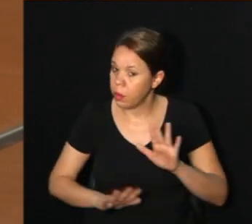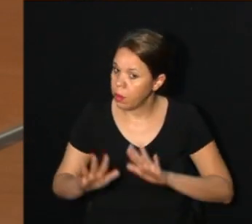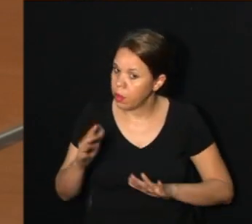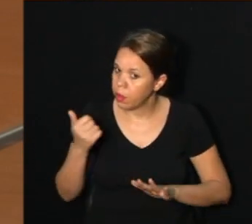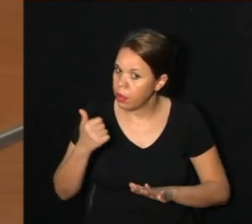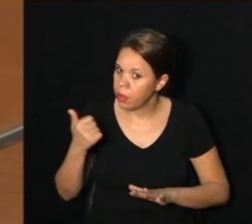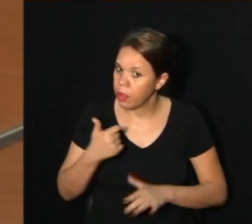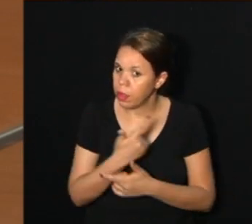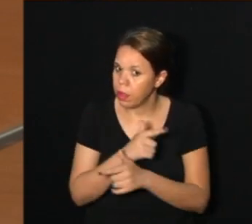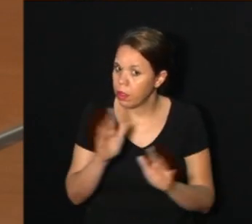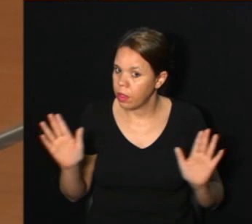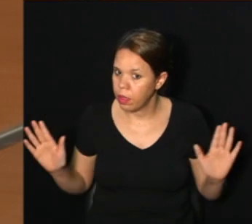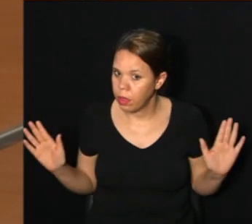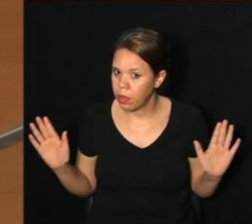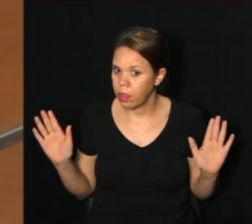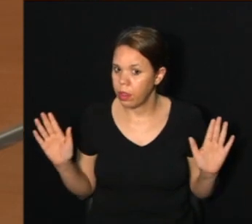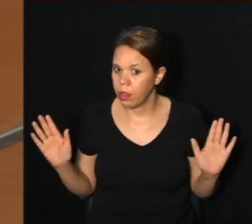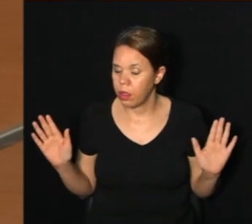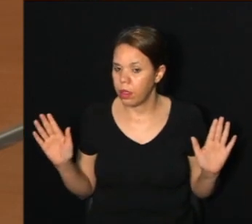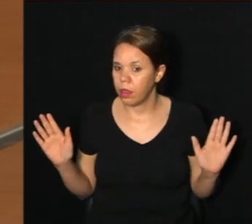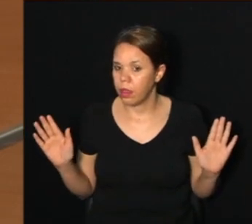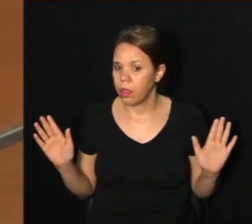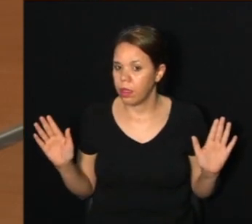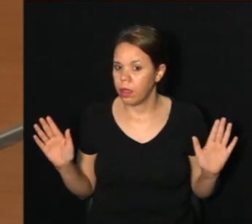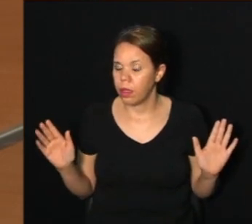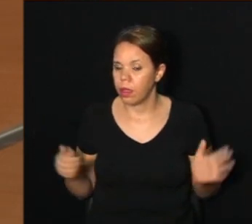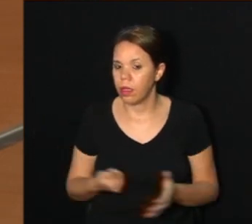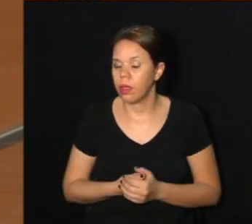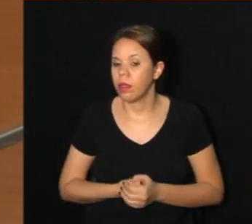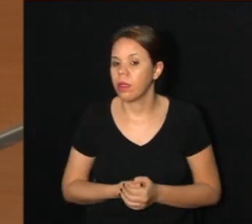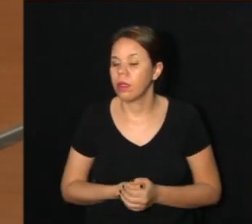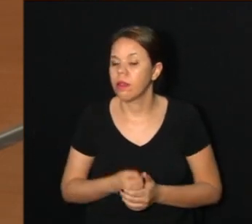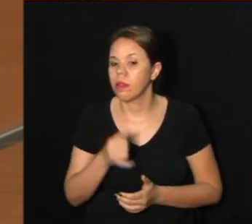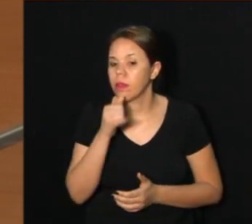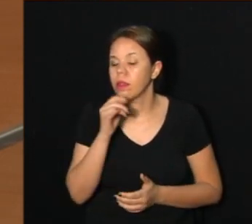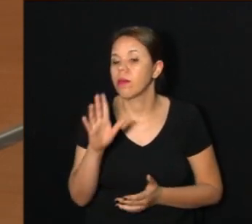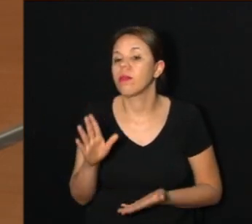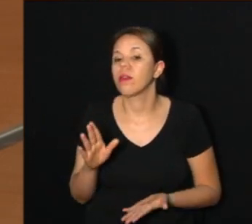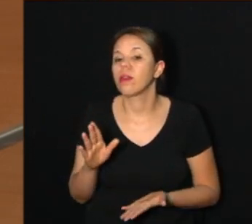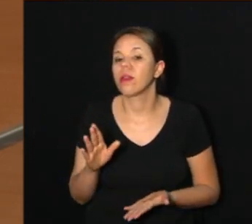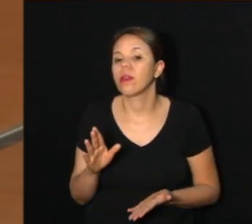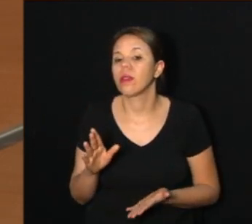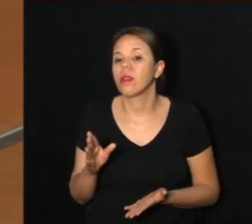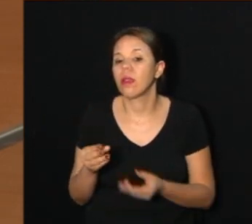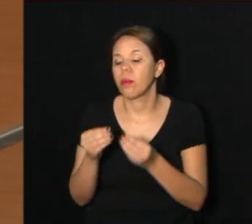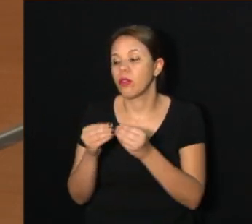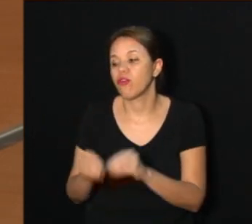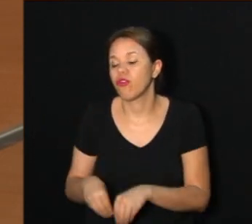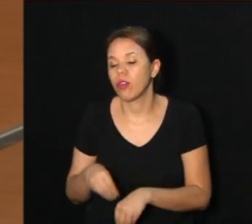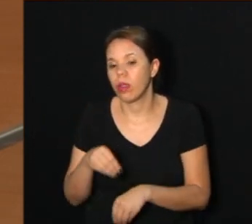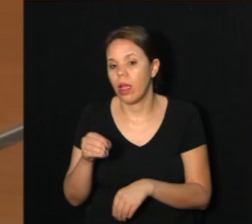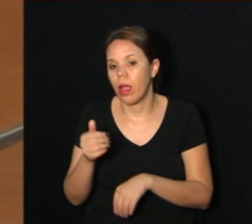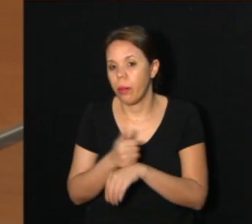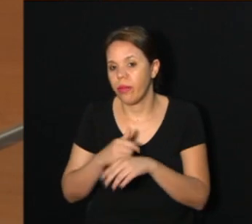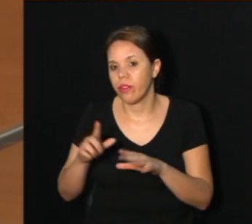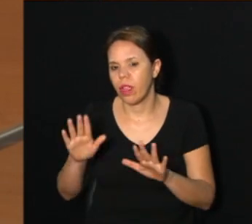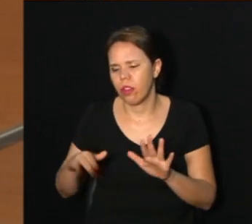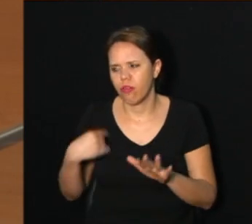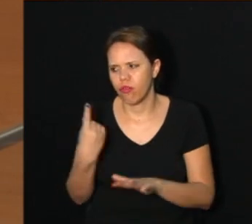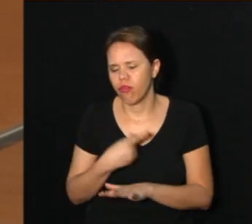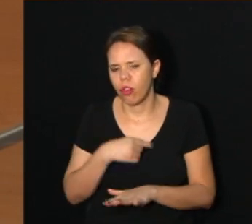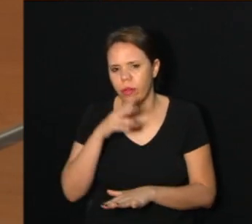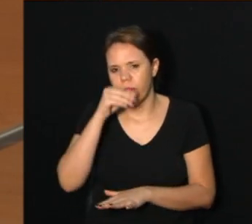que não haja esse esfacelamento de categoria. Nós somos uma categoria. Apesar de ser marginalizado